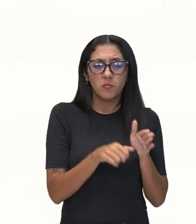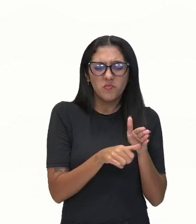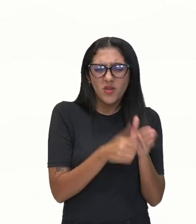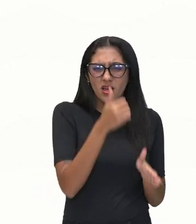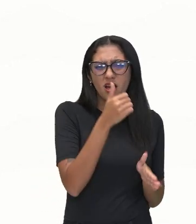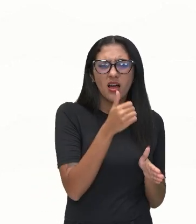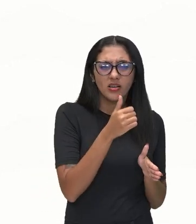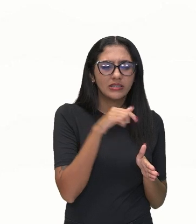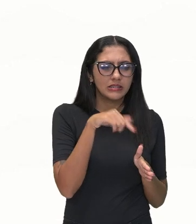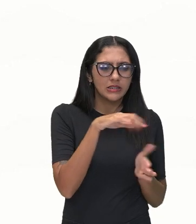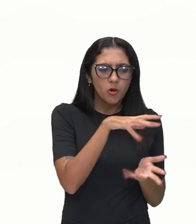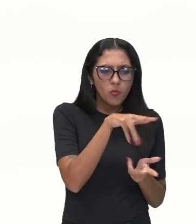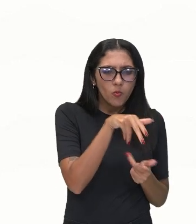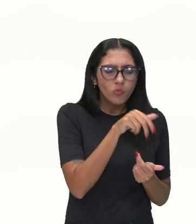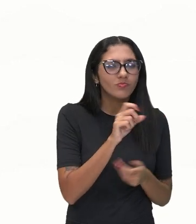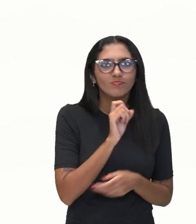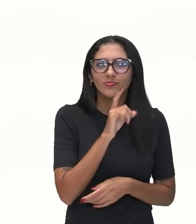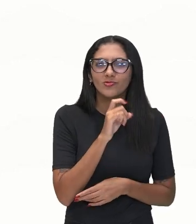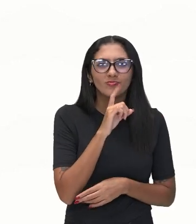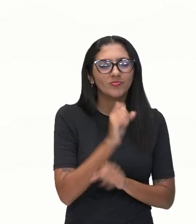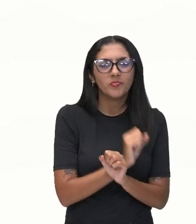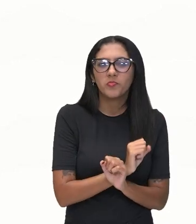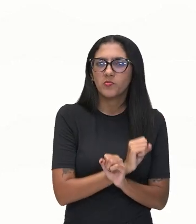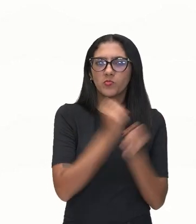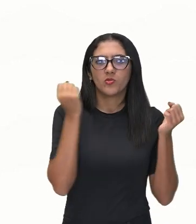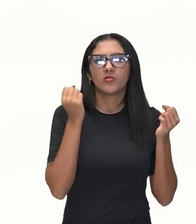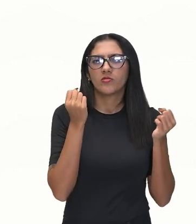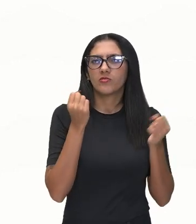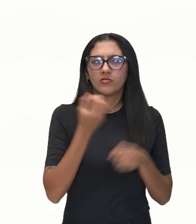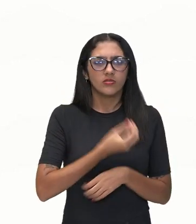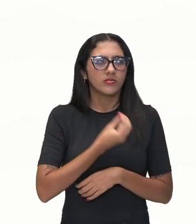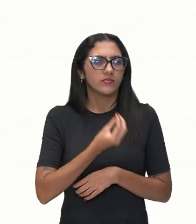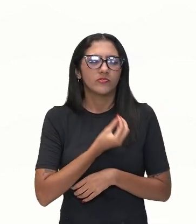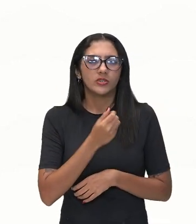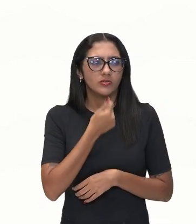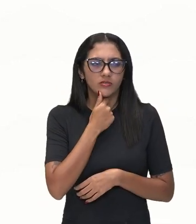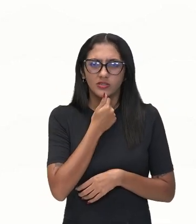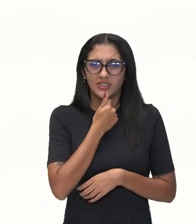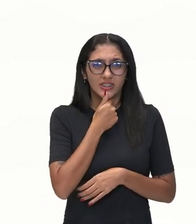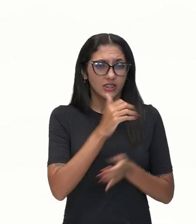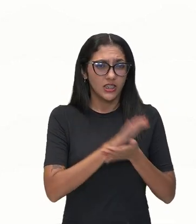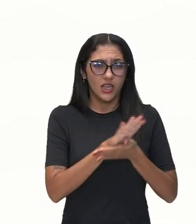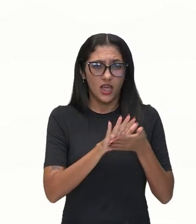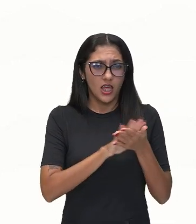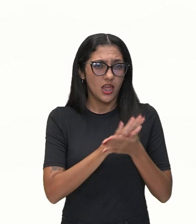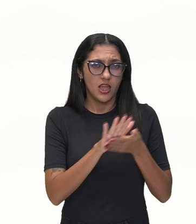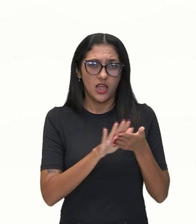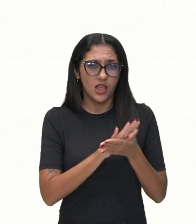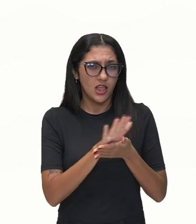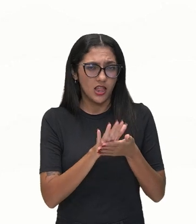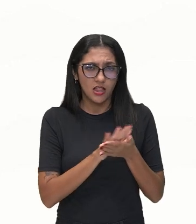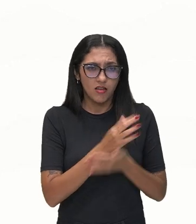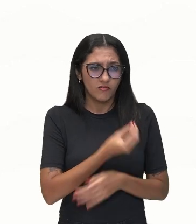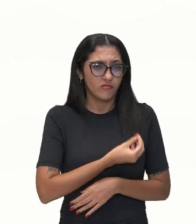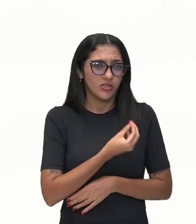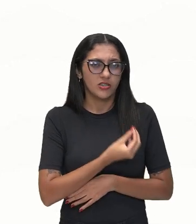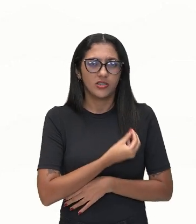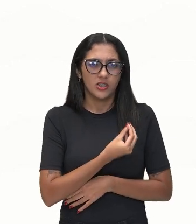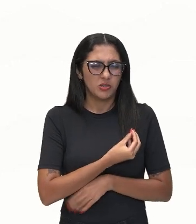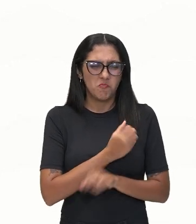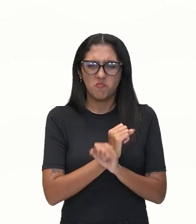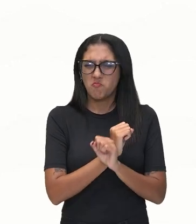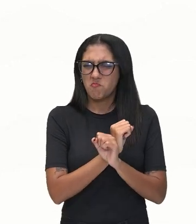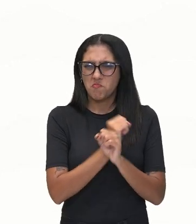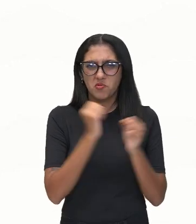Terra ainda não tinha as condições, né? Ainda não permitia, né, o surgimento da vida, né? E